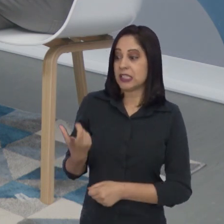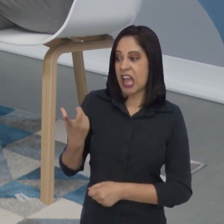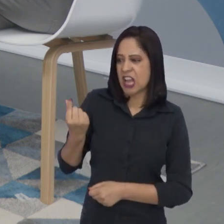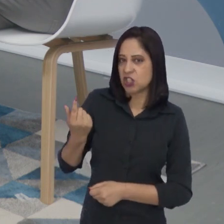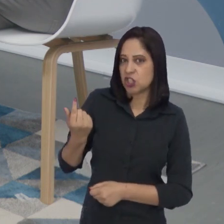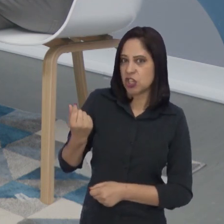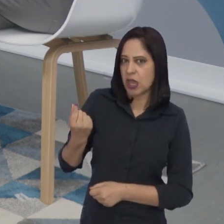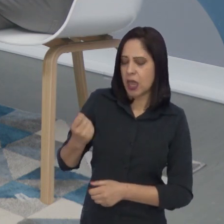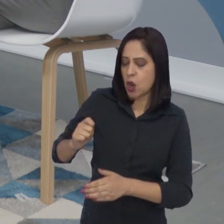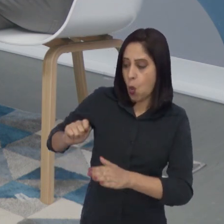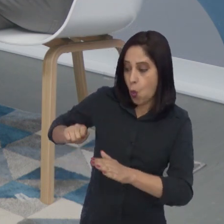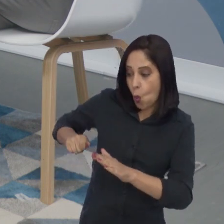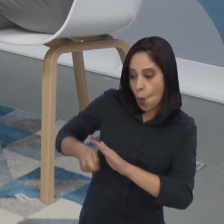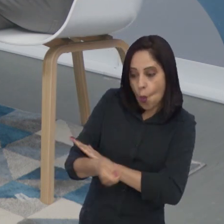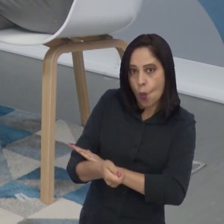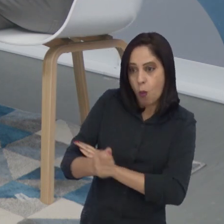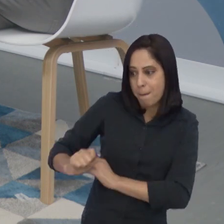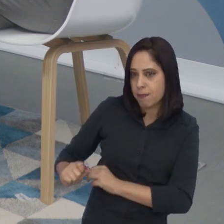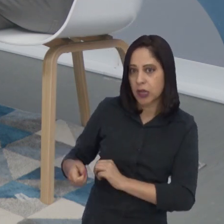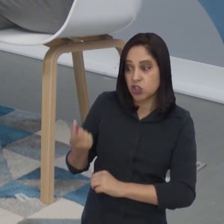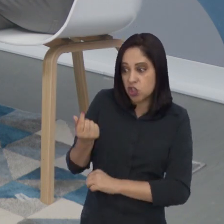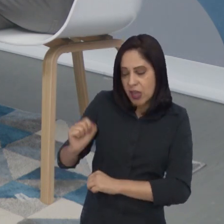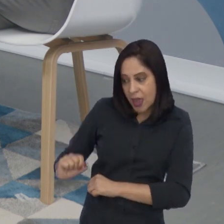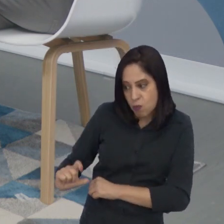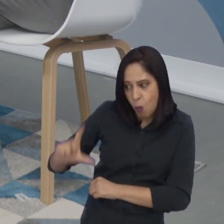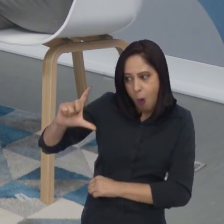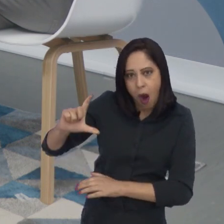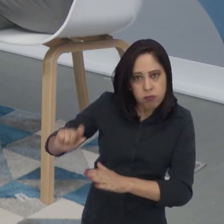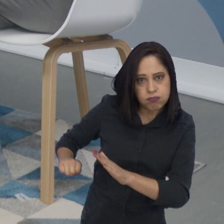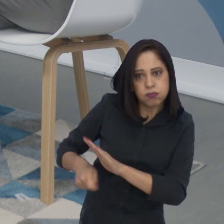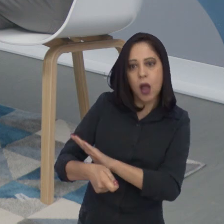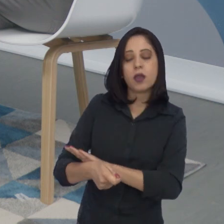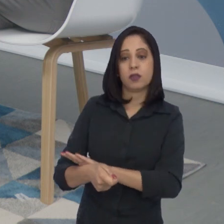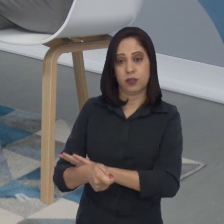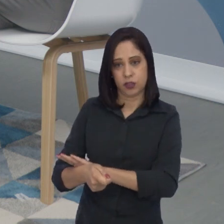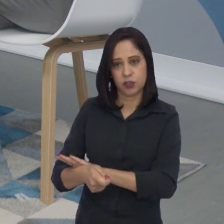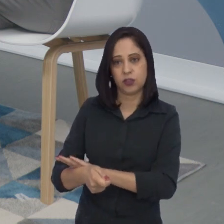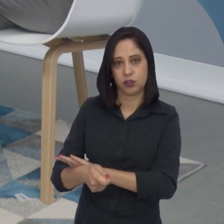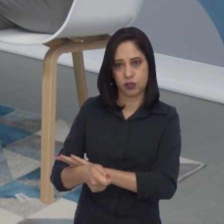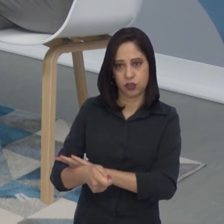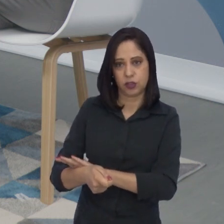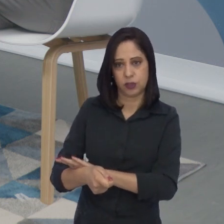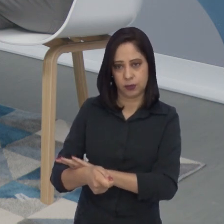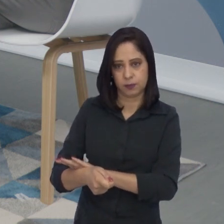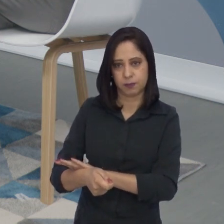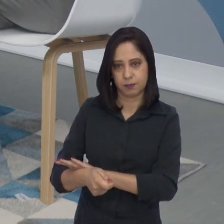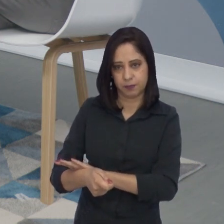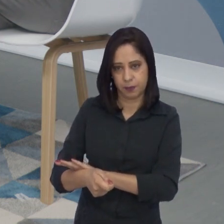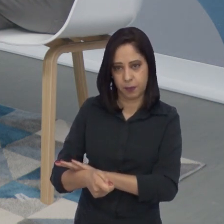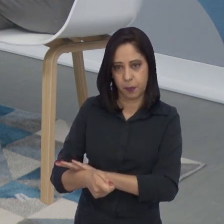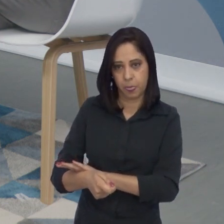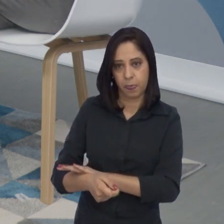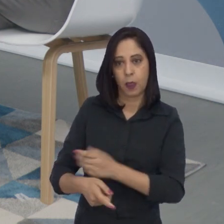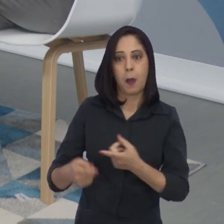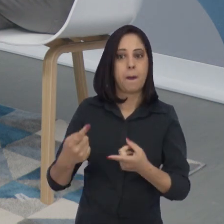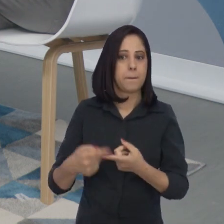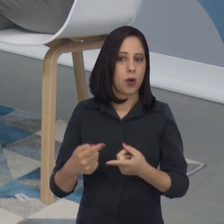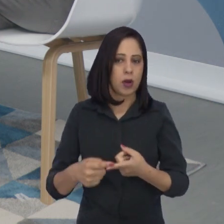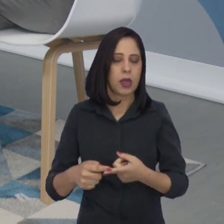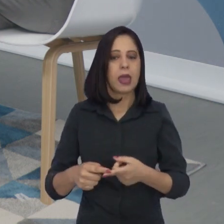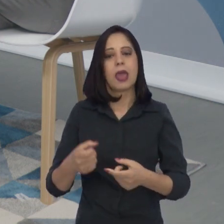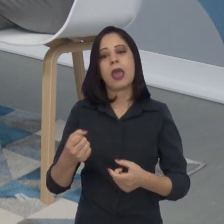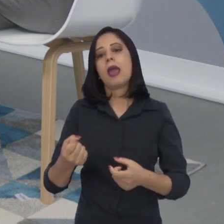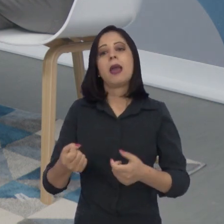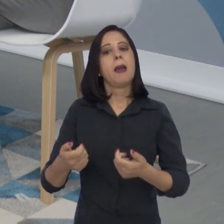interesse no sentido econômico, eu quero dizer, àqueles que pensam em aquecer o mercado da construção